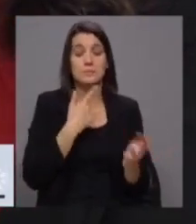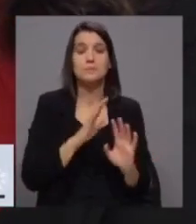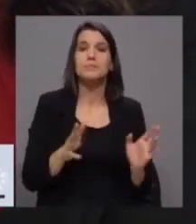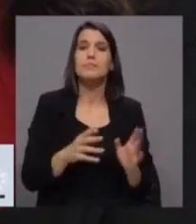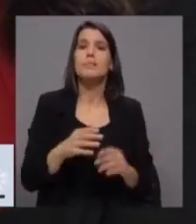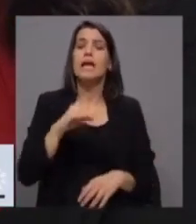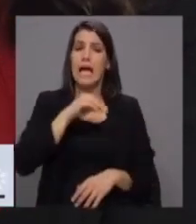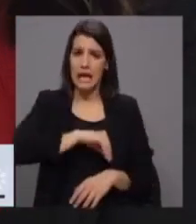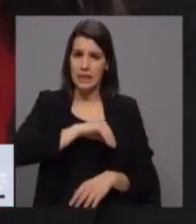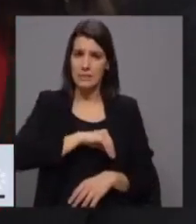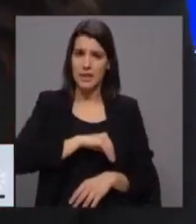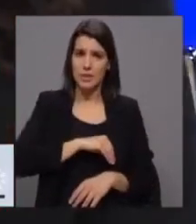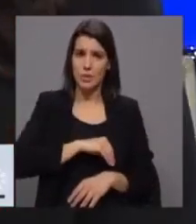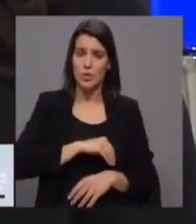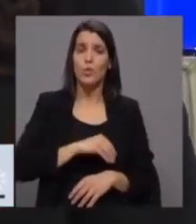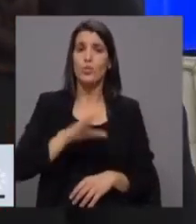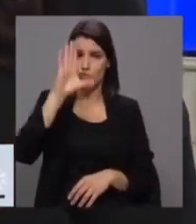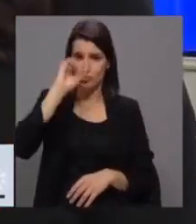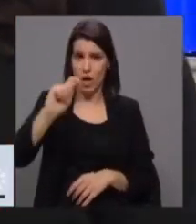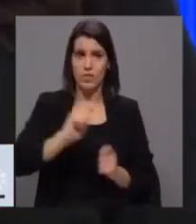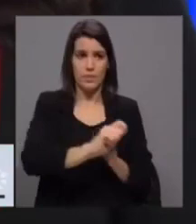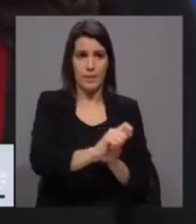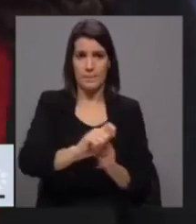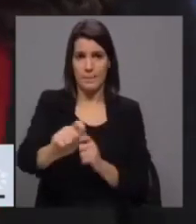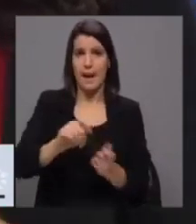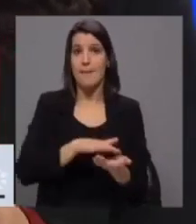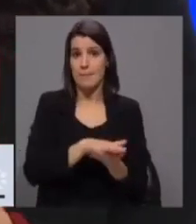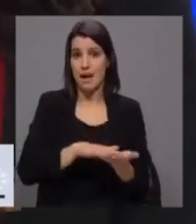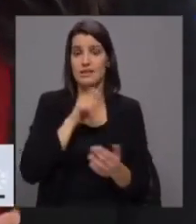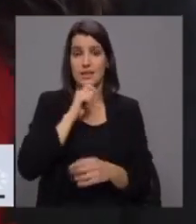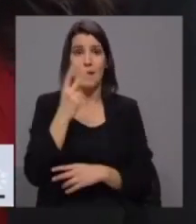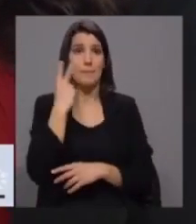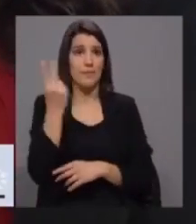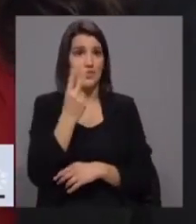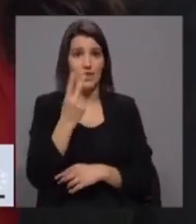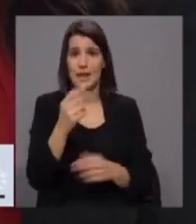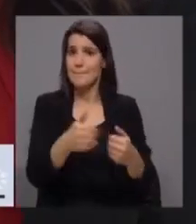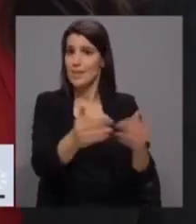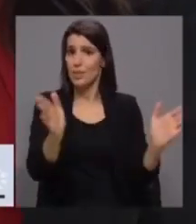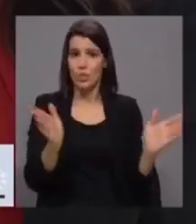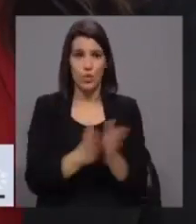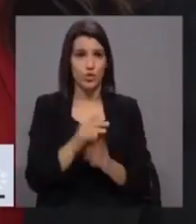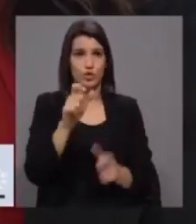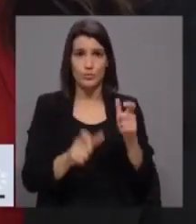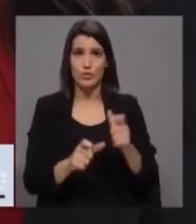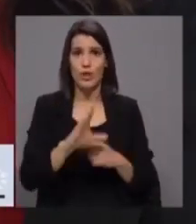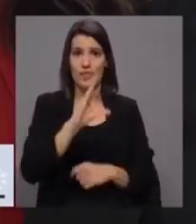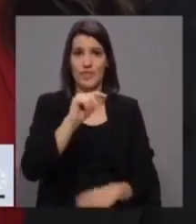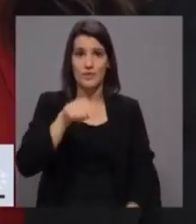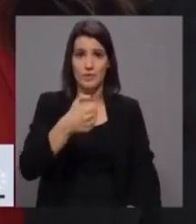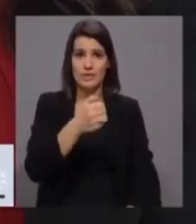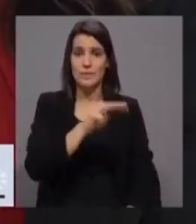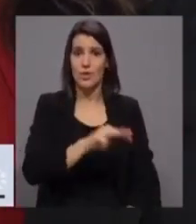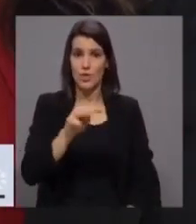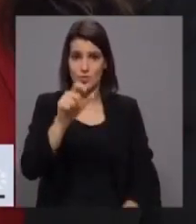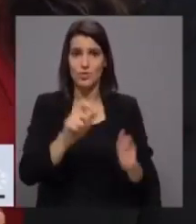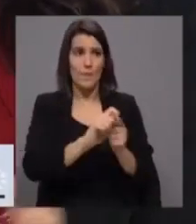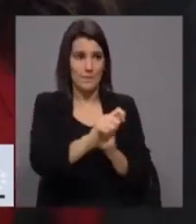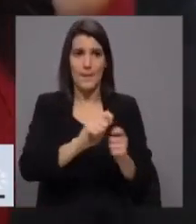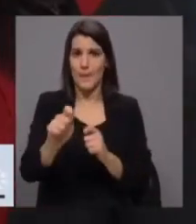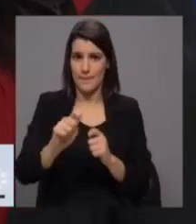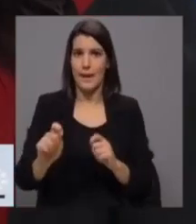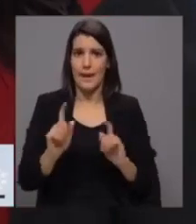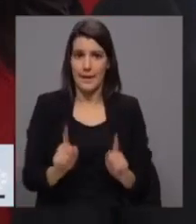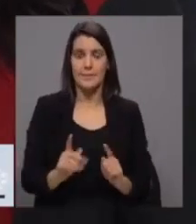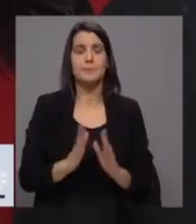é, portanto, pago pelo Estado, básico, tem que dar para viver e incondicional, para toda a gente, 10,5 milhões de habitantes. E a